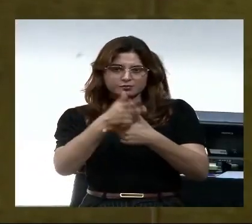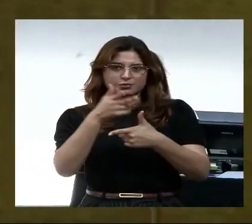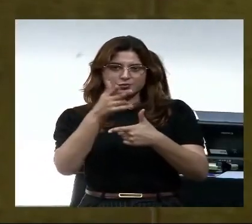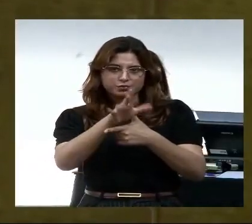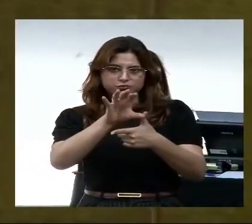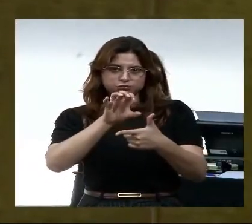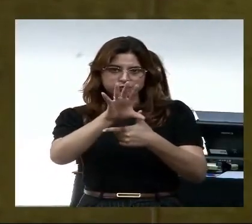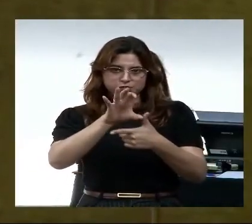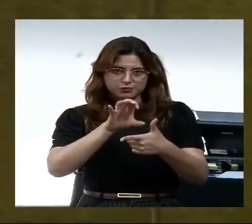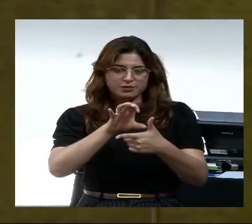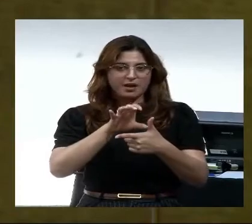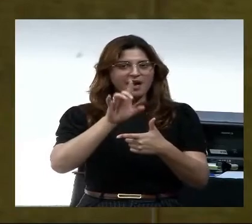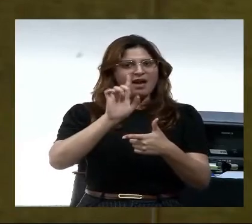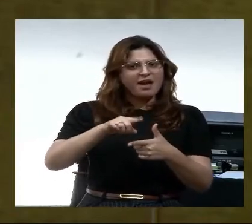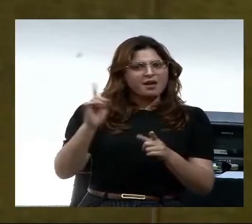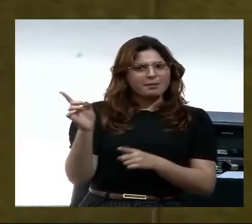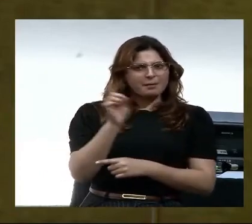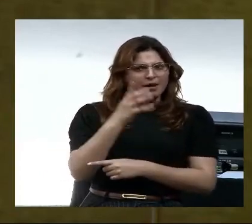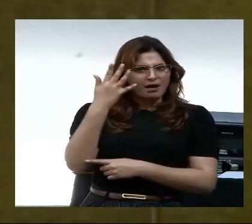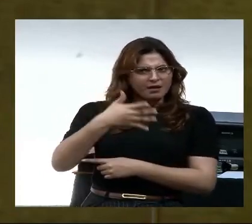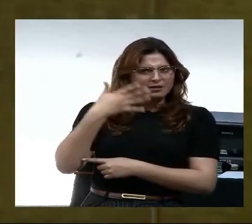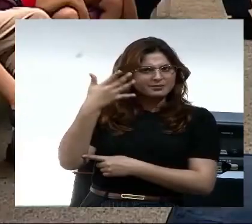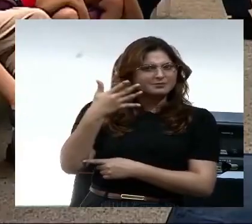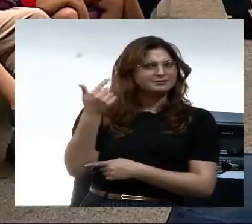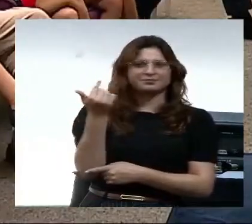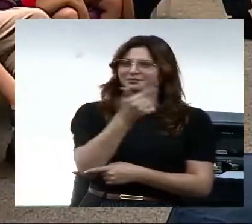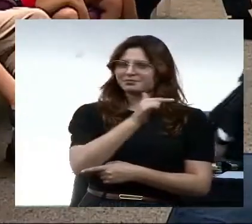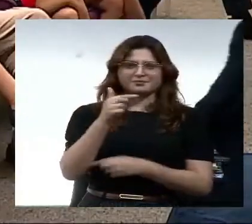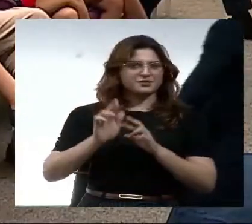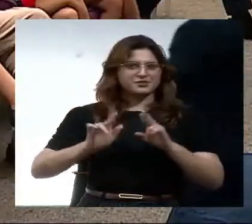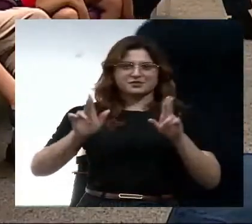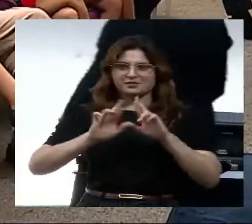não é sustentação oral.